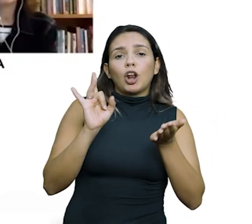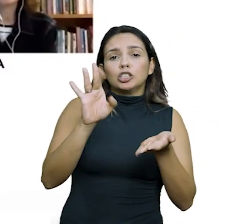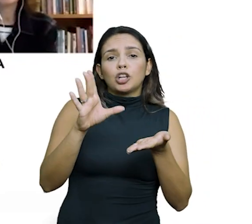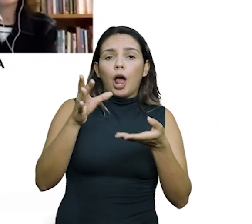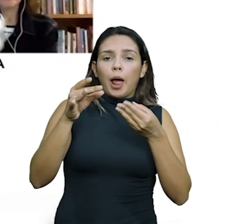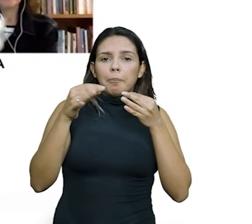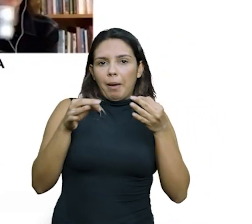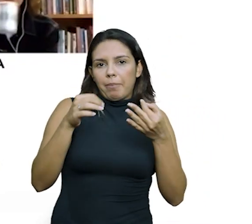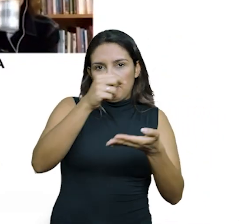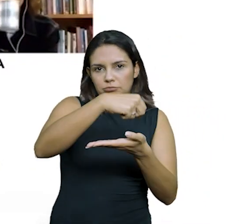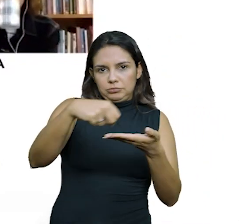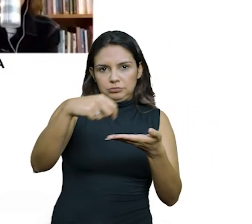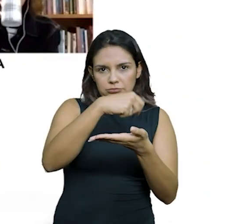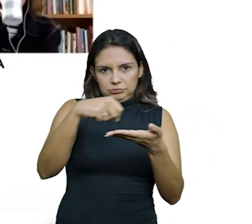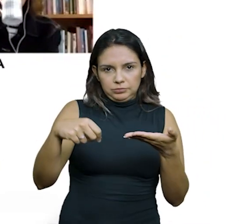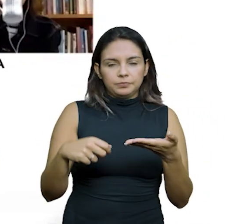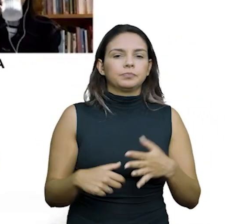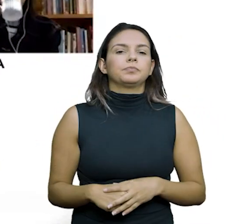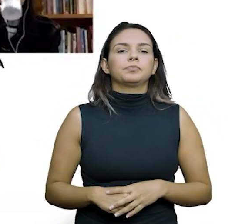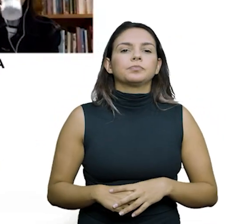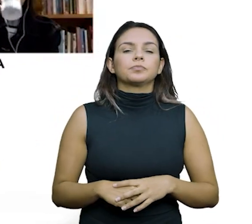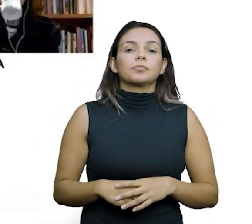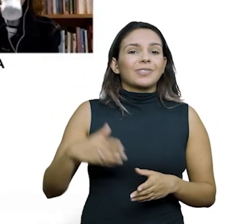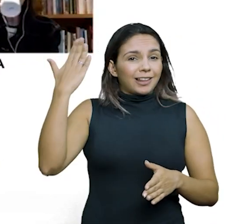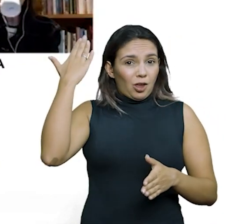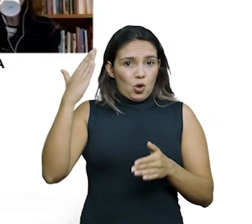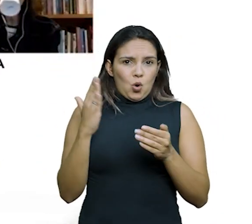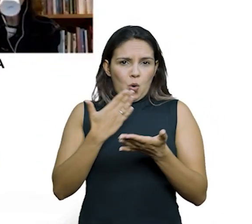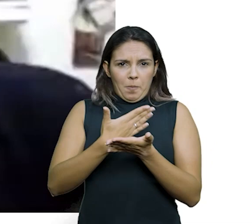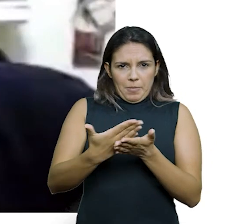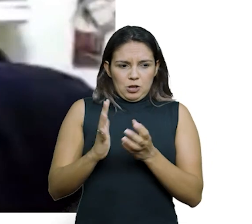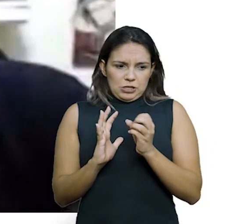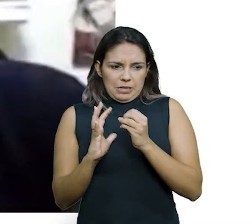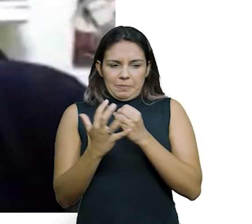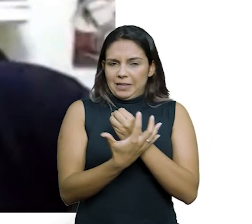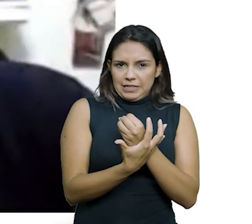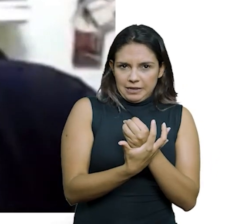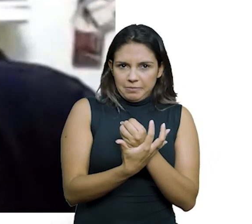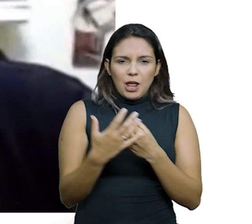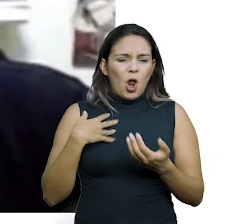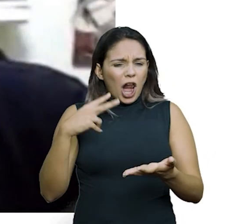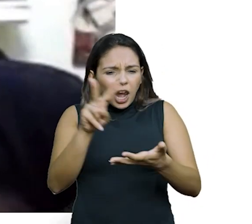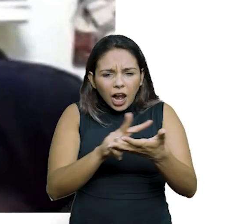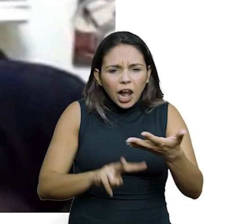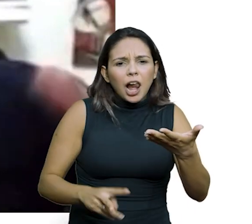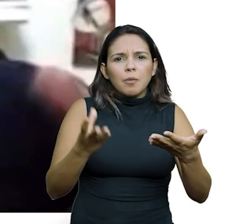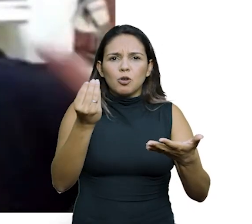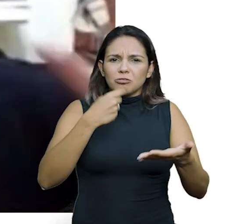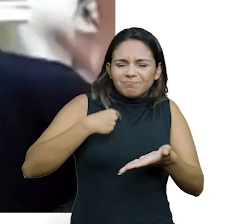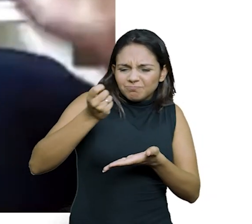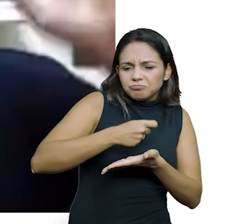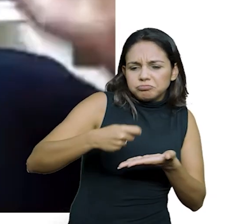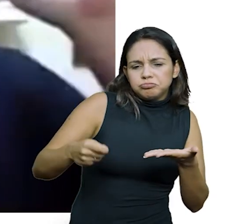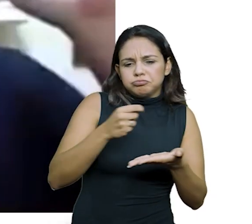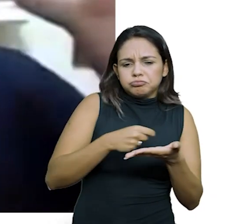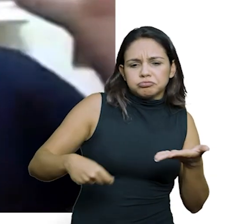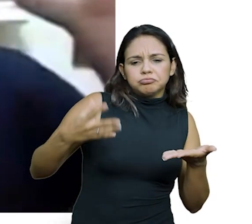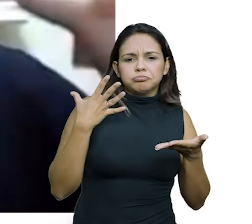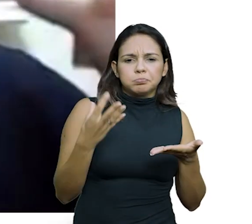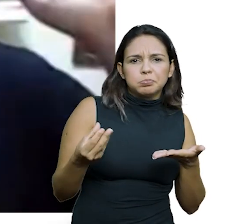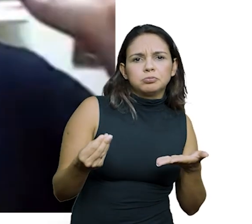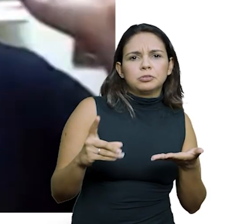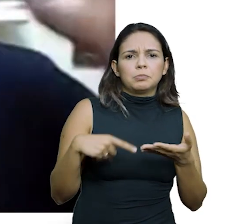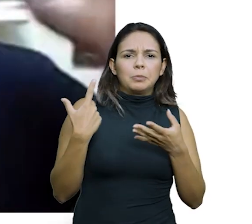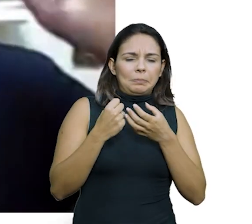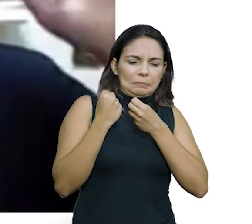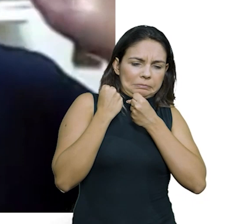ao contrário da Leila, eu tive um surto de leitura, eu li tanta coisa, eu escrevi tanta coisa. Aí uma hora me bateu um